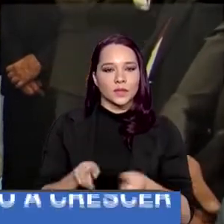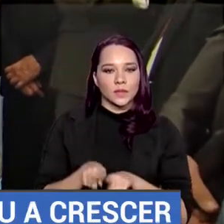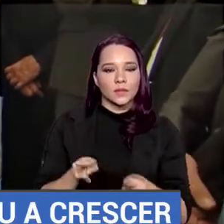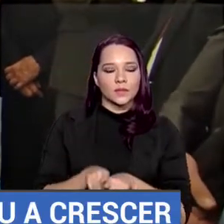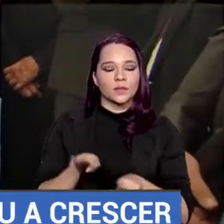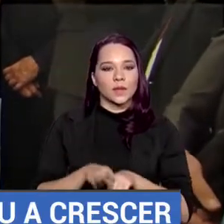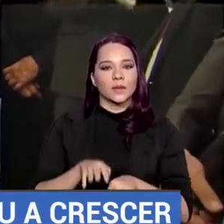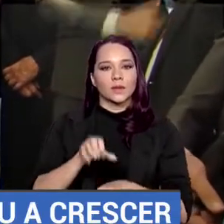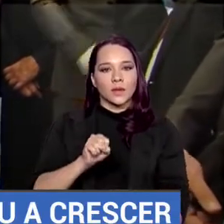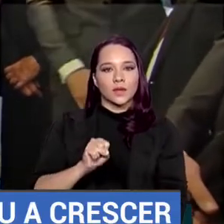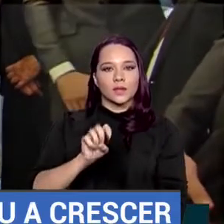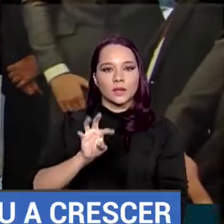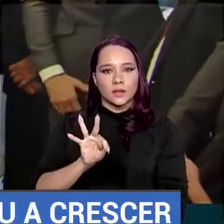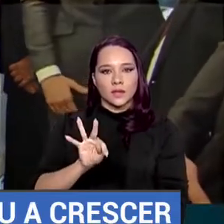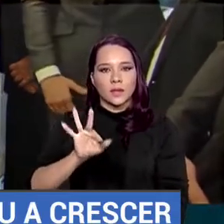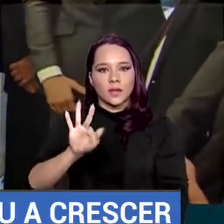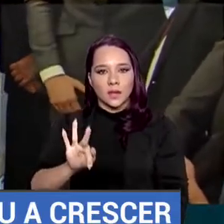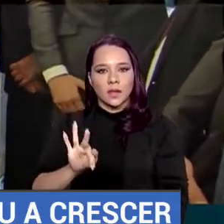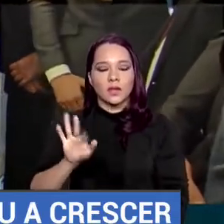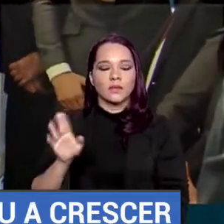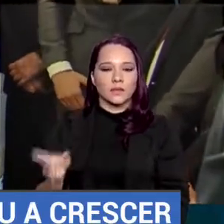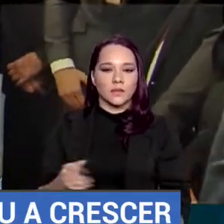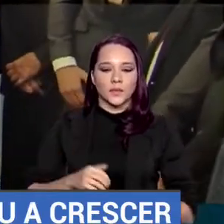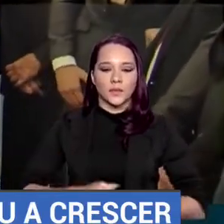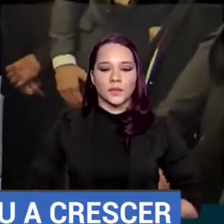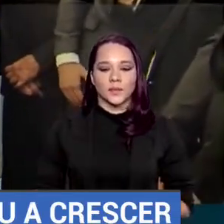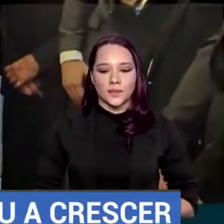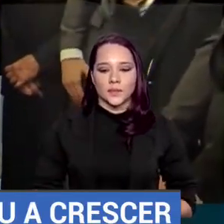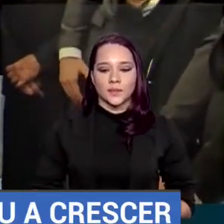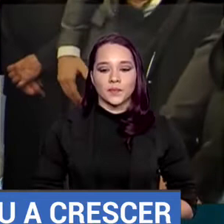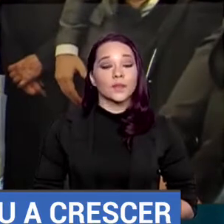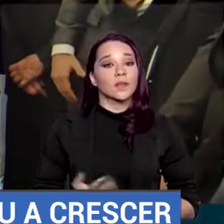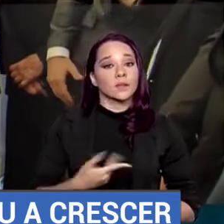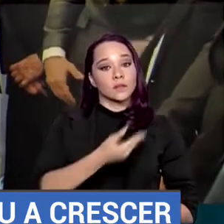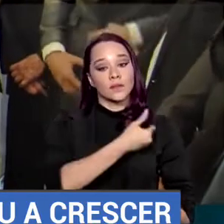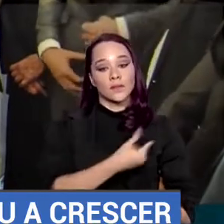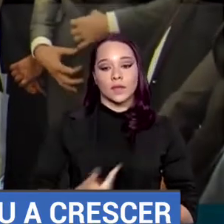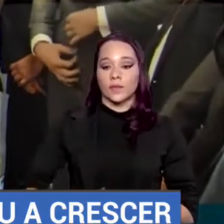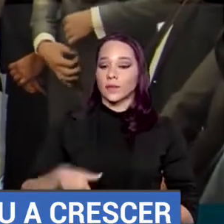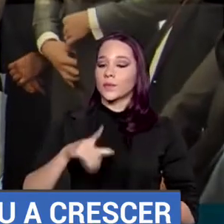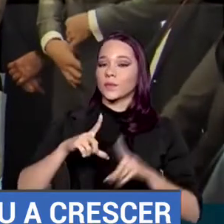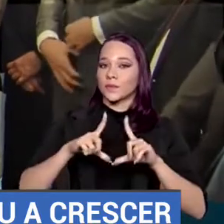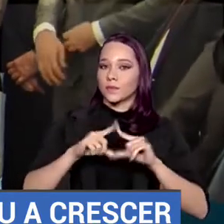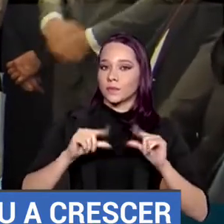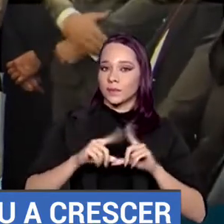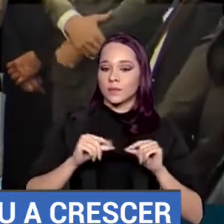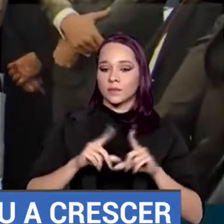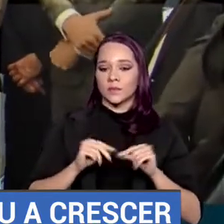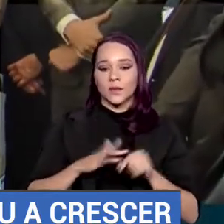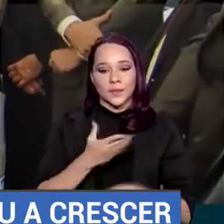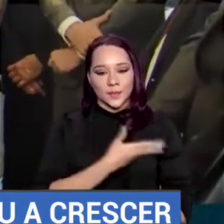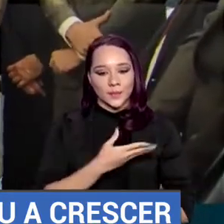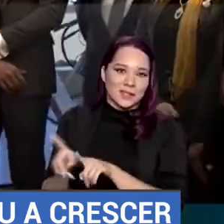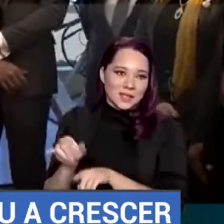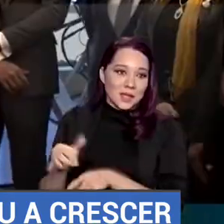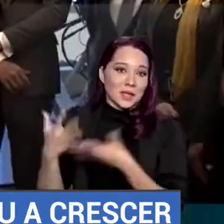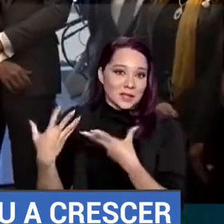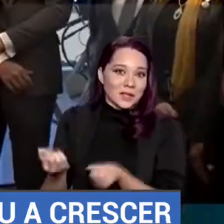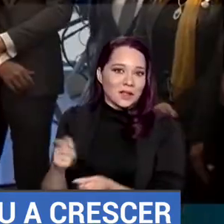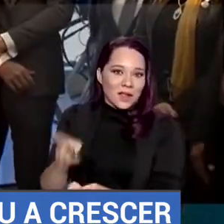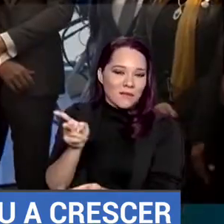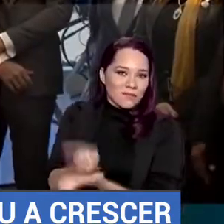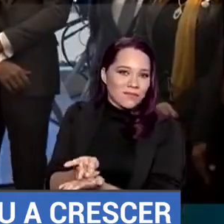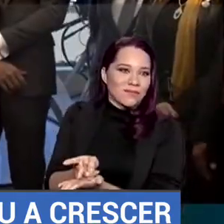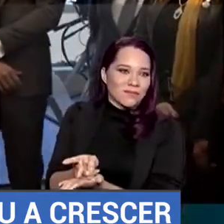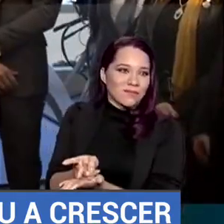o presidente Jair Bolsonaro participou pela manhã do lançamento de um novo canal de televisão voltado ao agronegócio. No